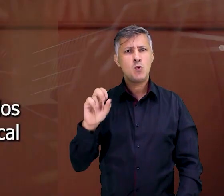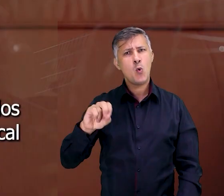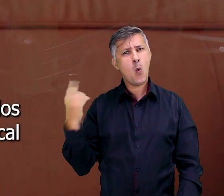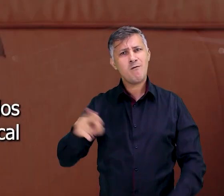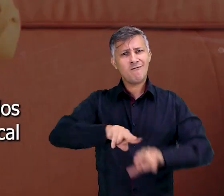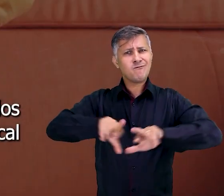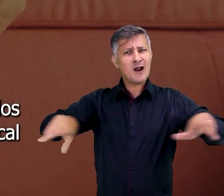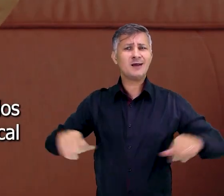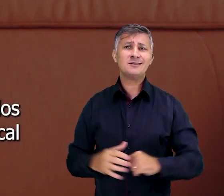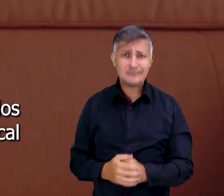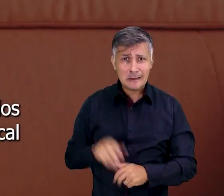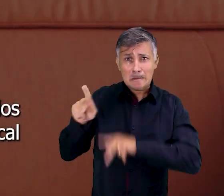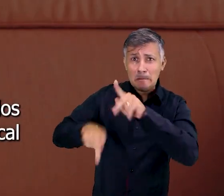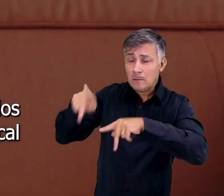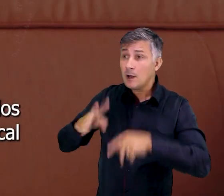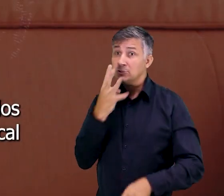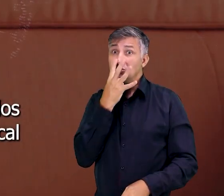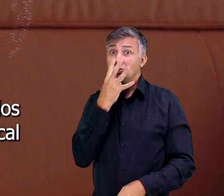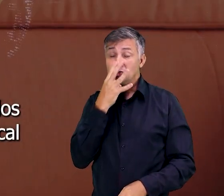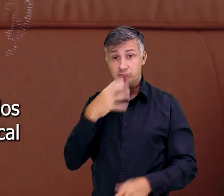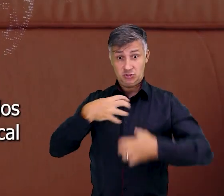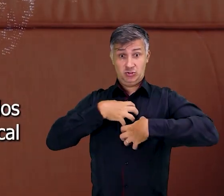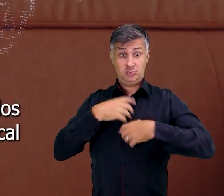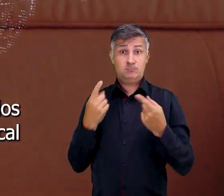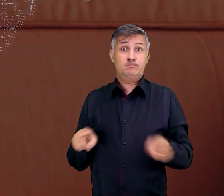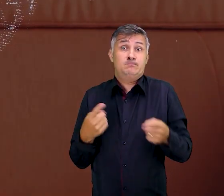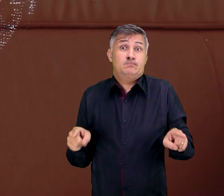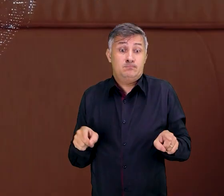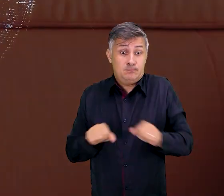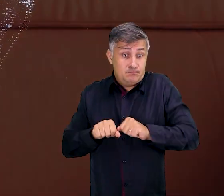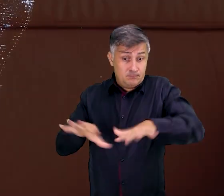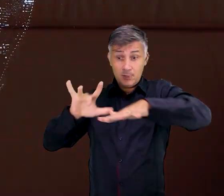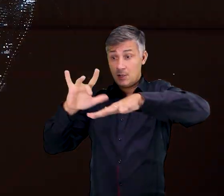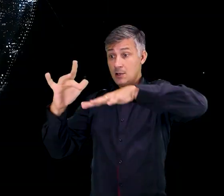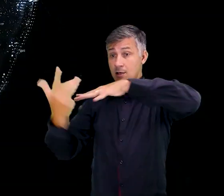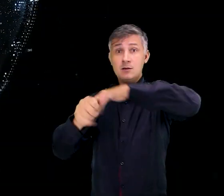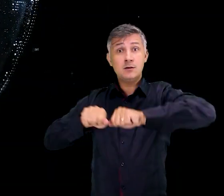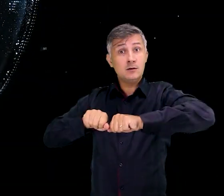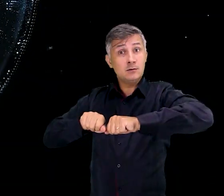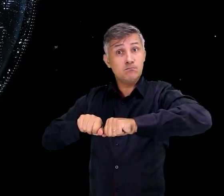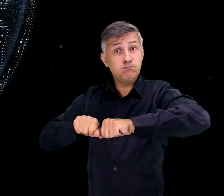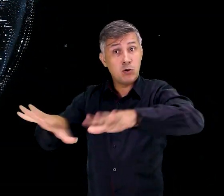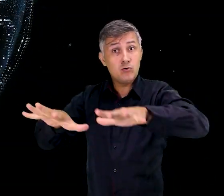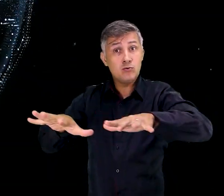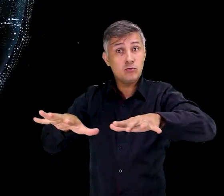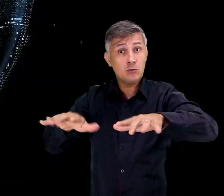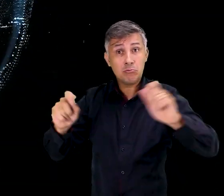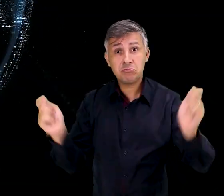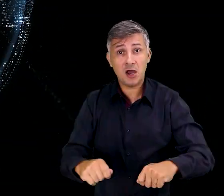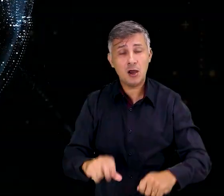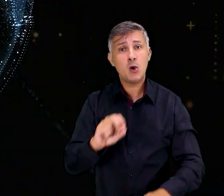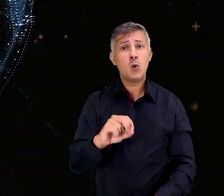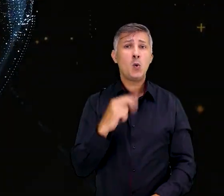ou diversos streamings conhecidos do público que admira o seu estilo musical e divulgados nas redes sociais e nos portais